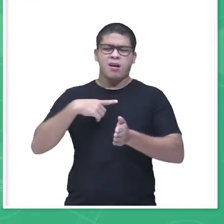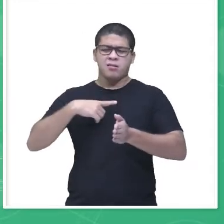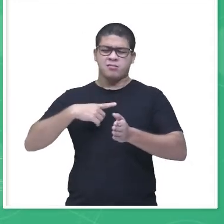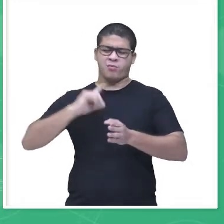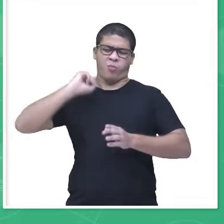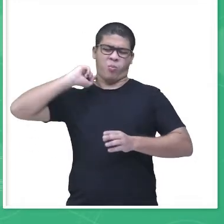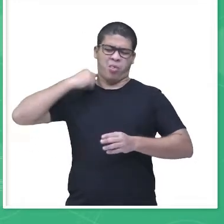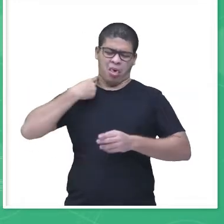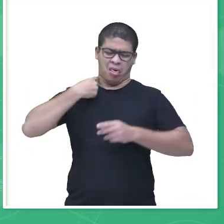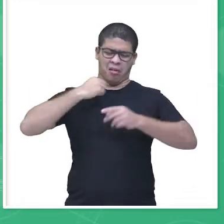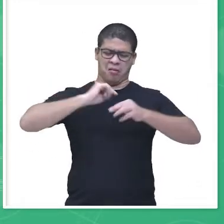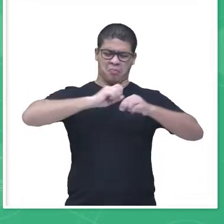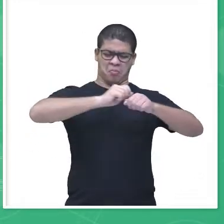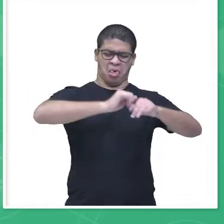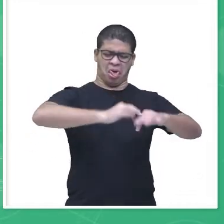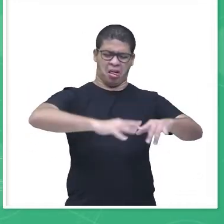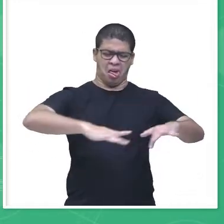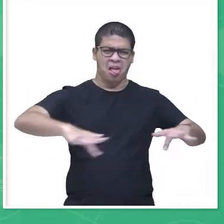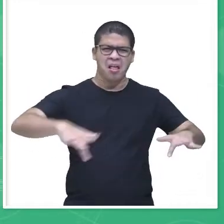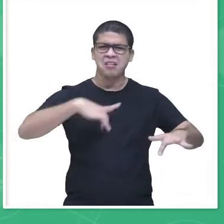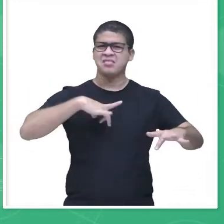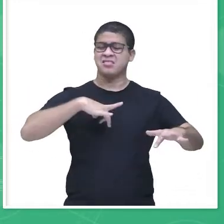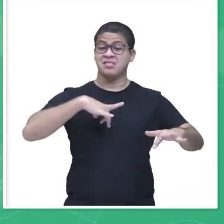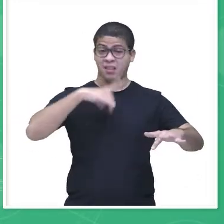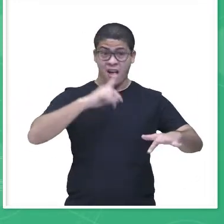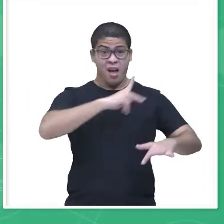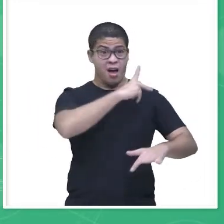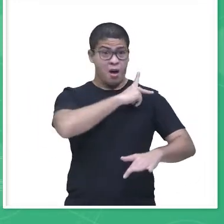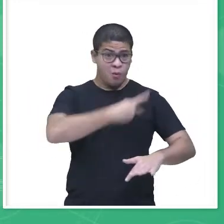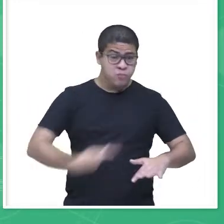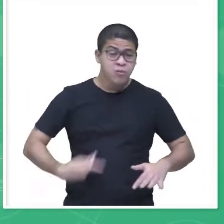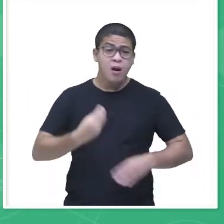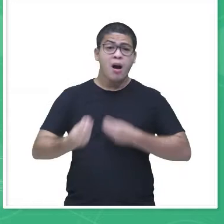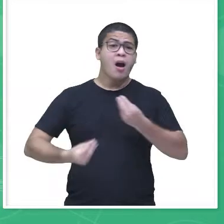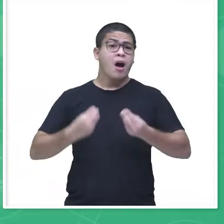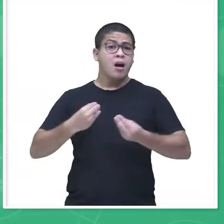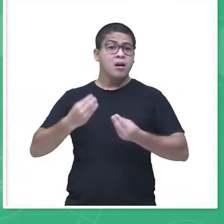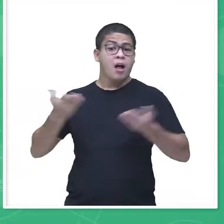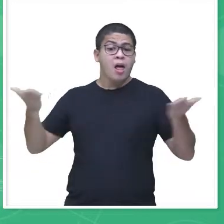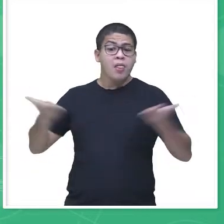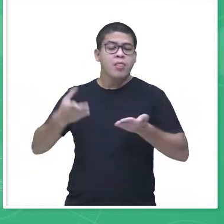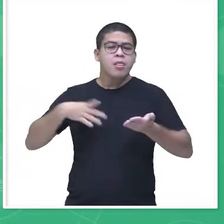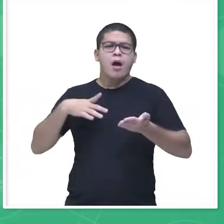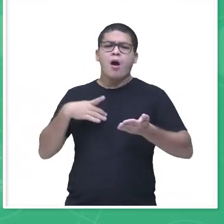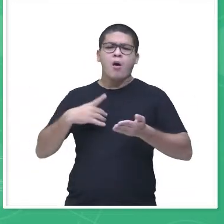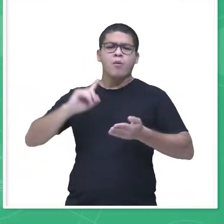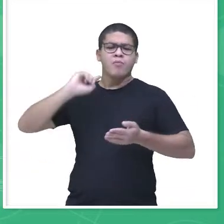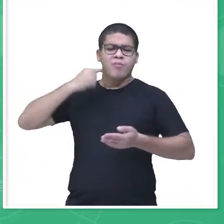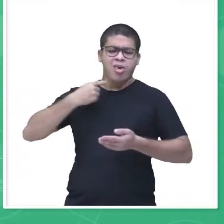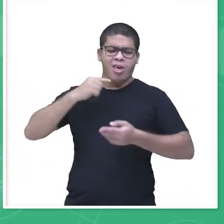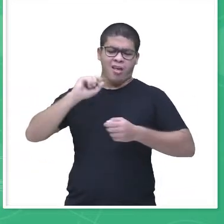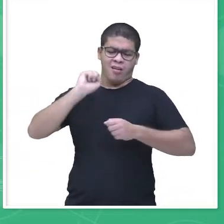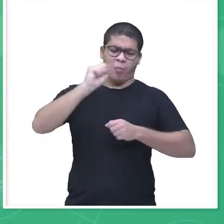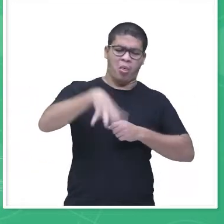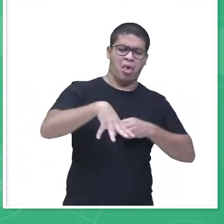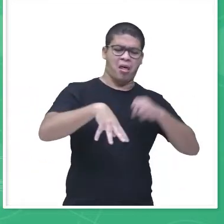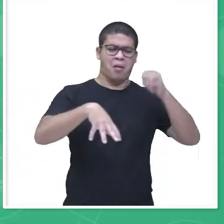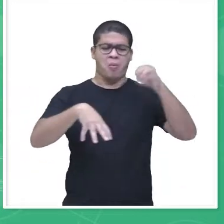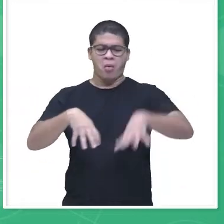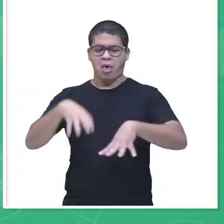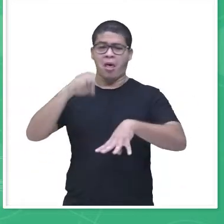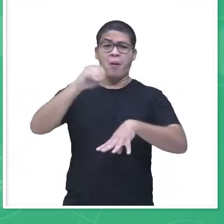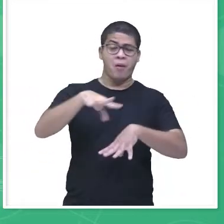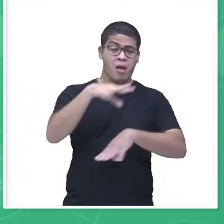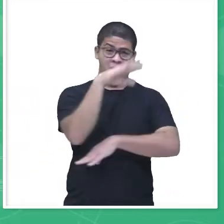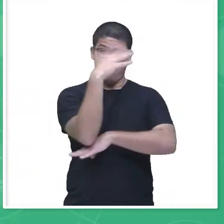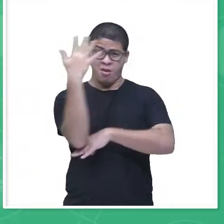foi causada por péssimas políticas que permitem até hoje a ocupação desordenada, o desmatamento